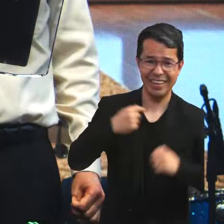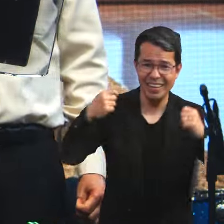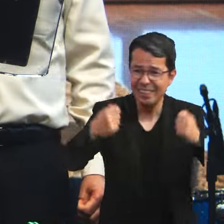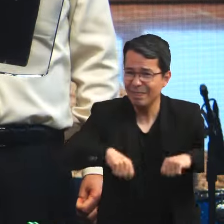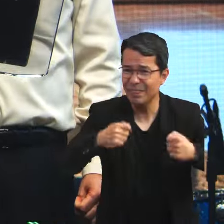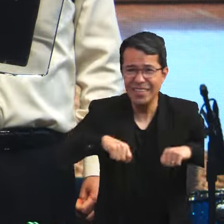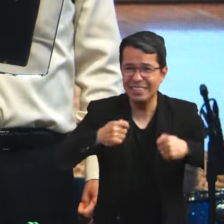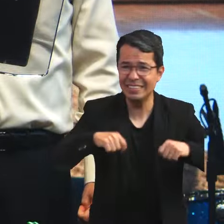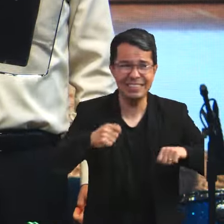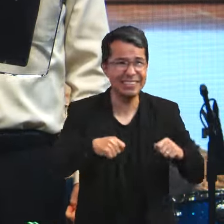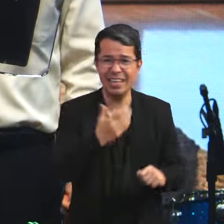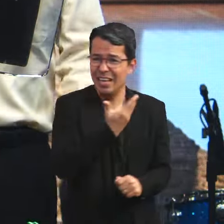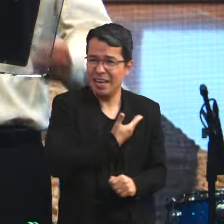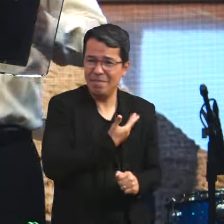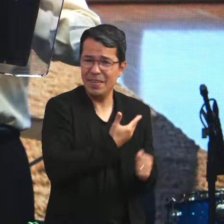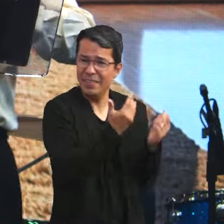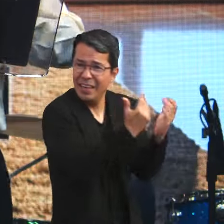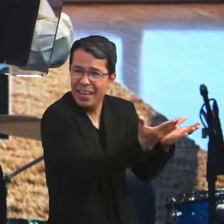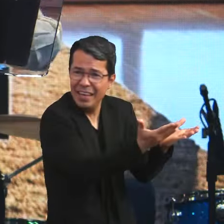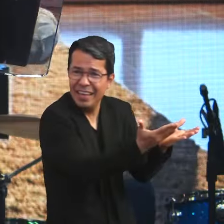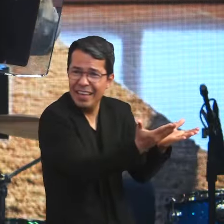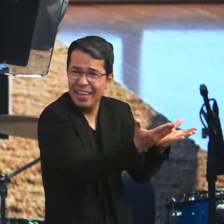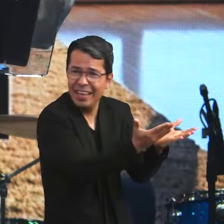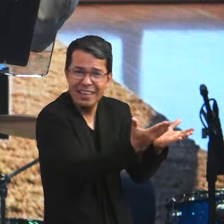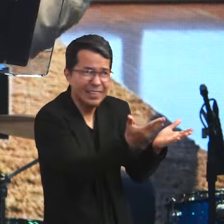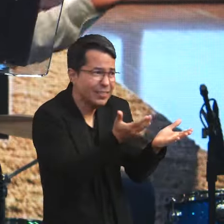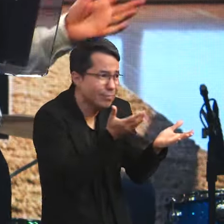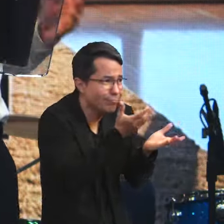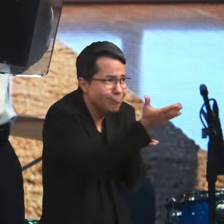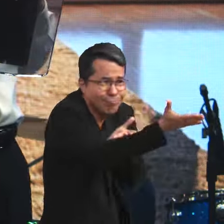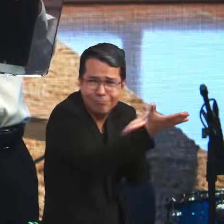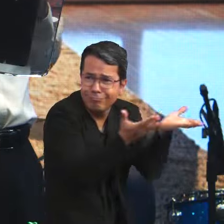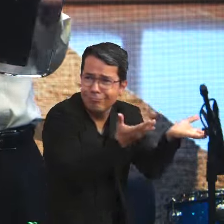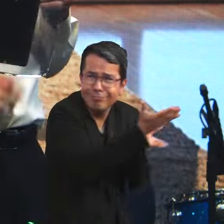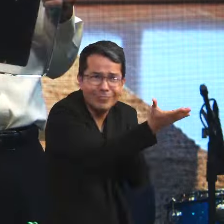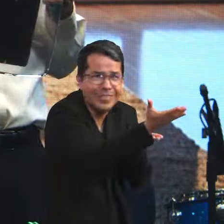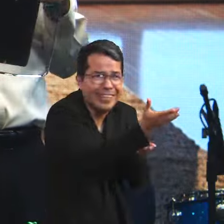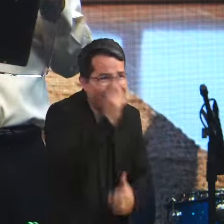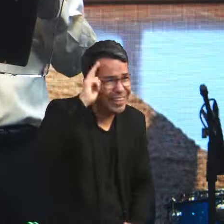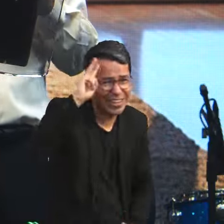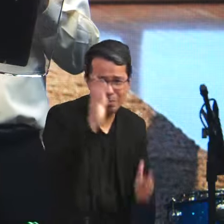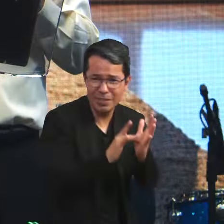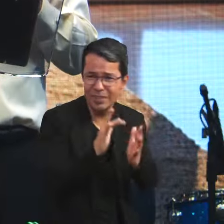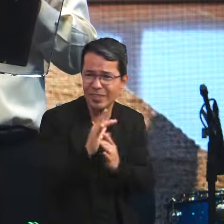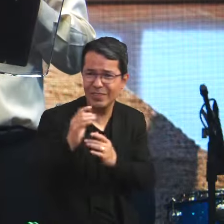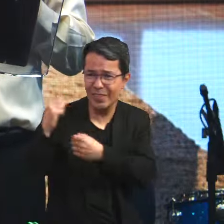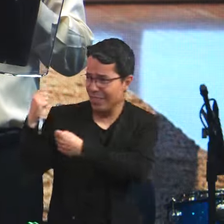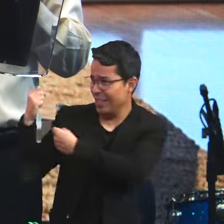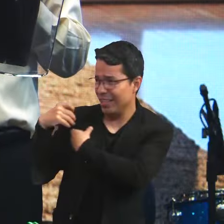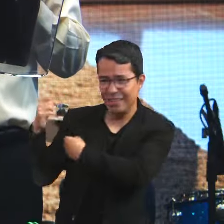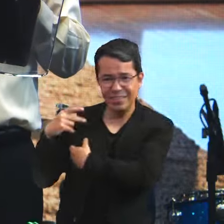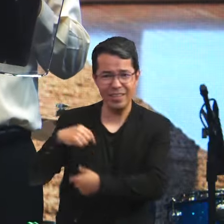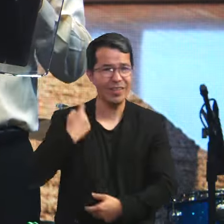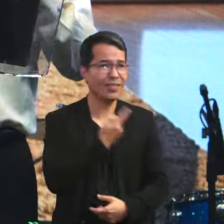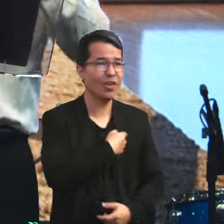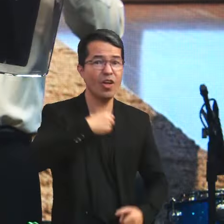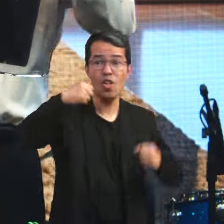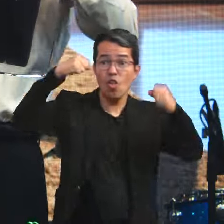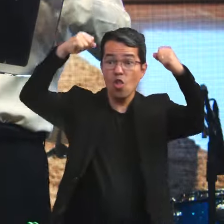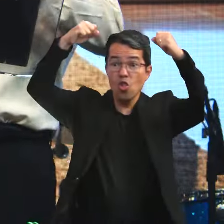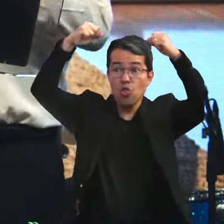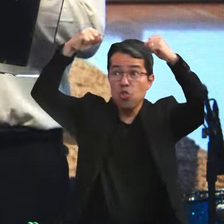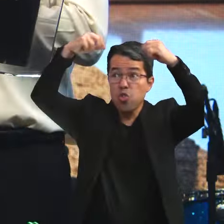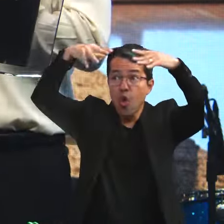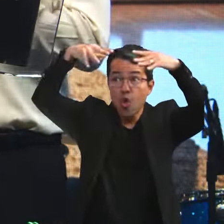asais ser amigos que nosz mundo Jesus que nó som a luz do mundo e